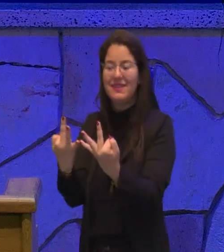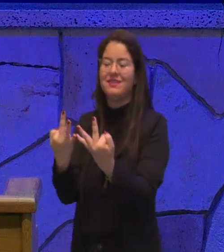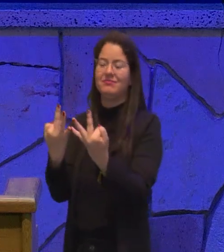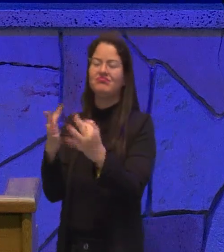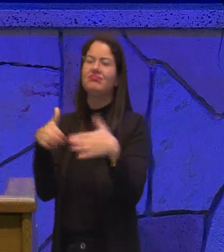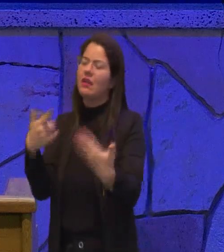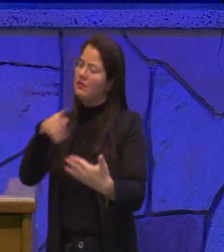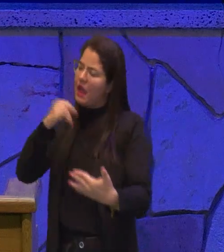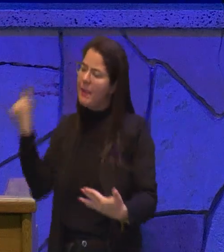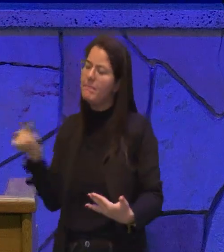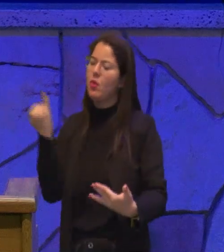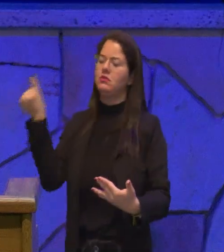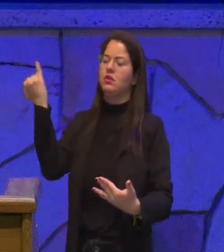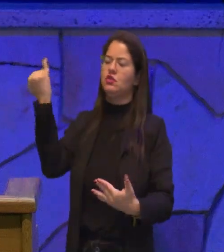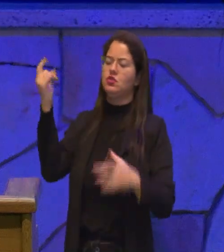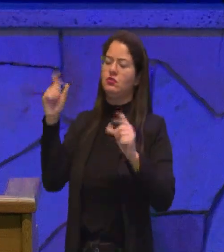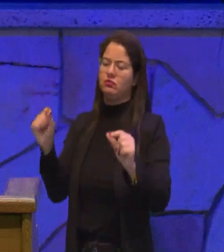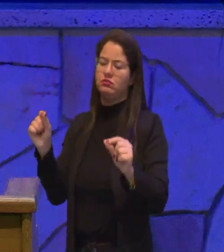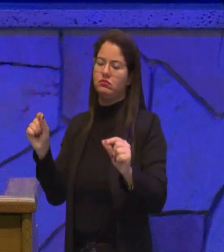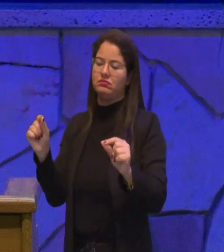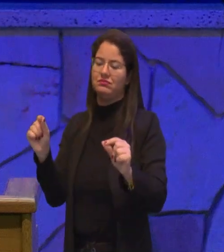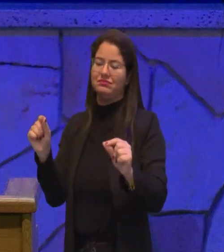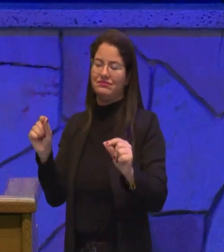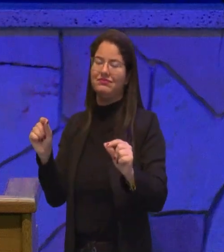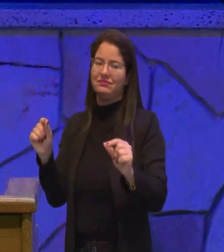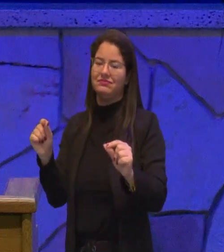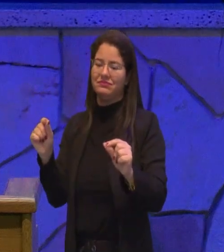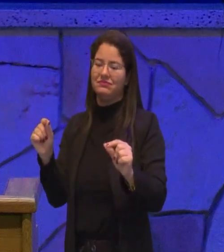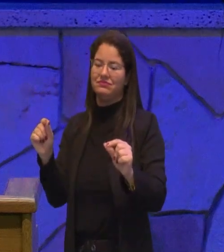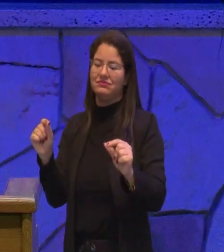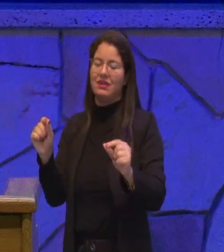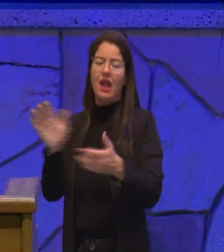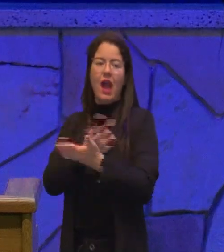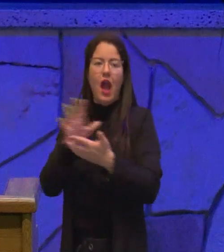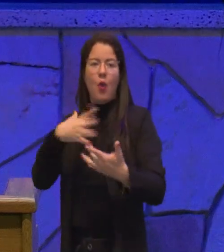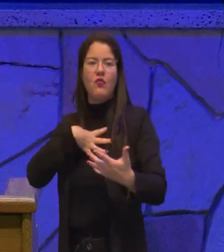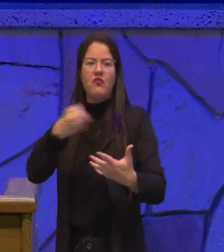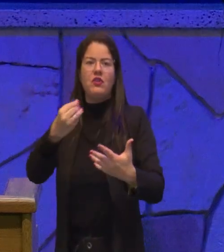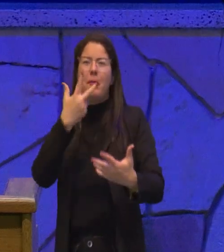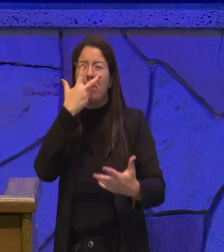que alguns filhos são cópia ou do pai, ou da mãe, ou dos dois.